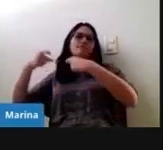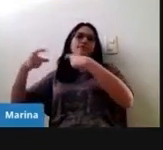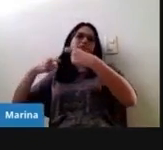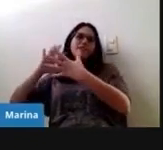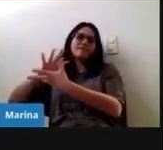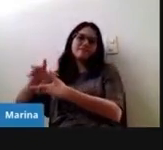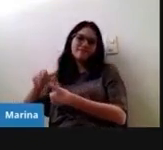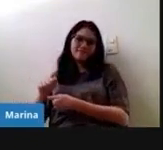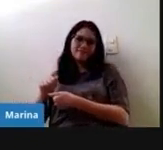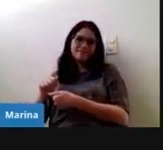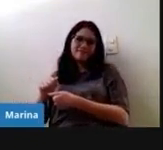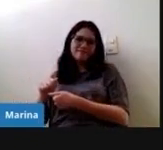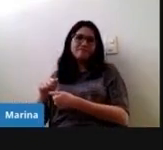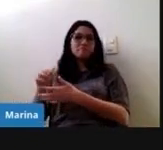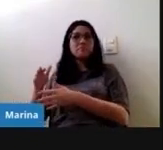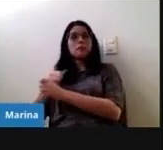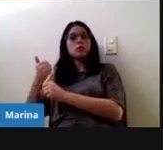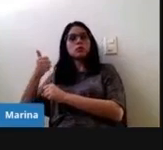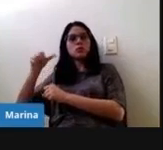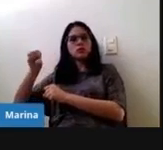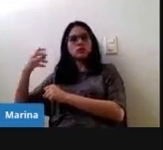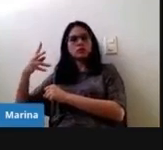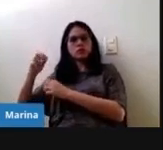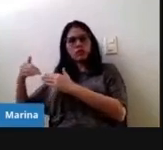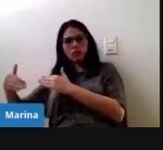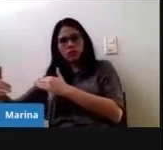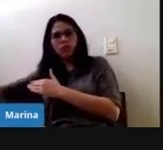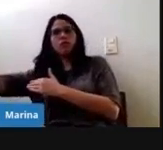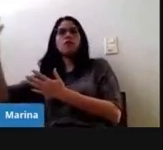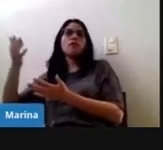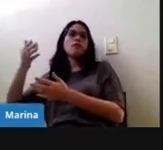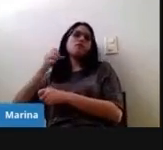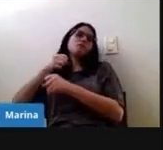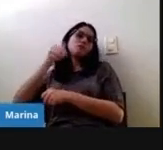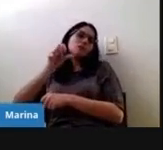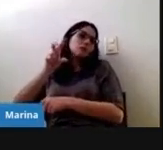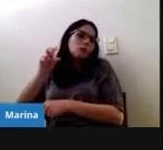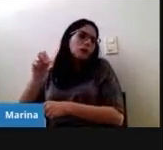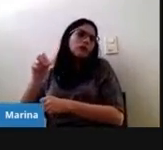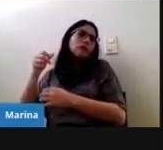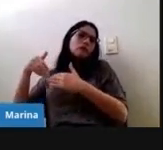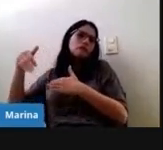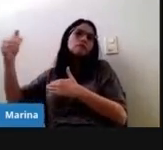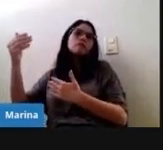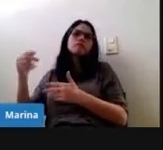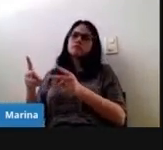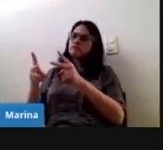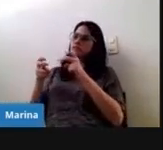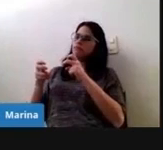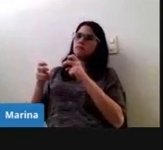né, de 45 em diante, 1950, a gente verifica aqui que há